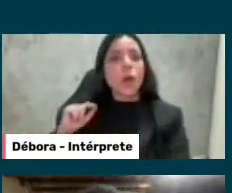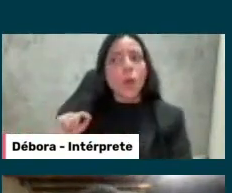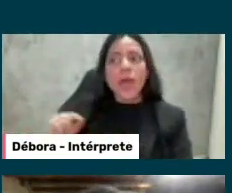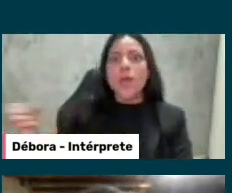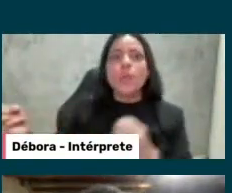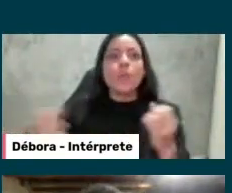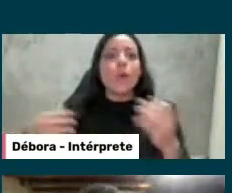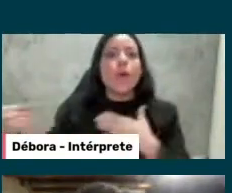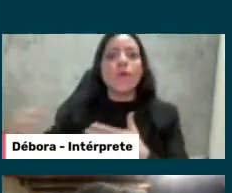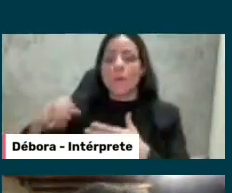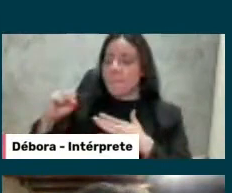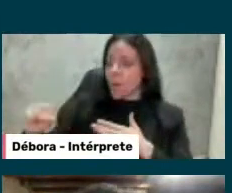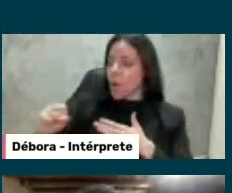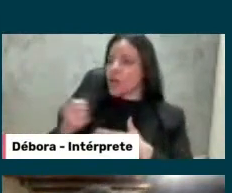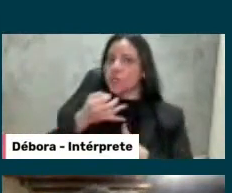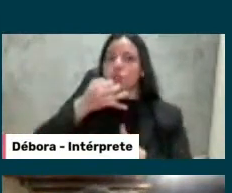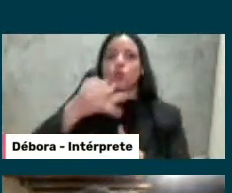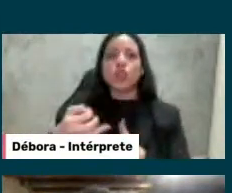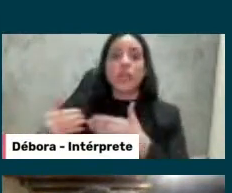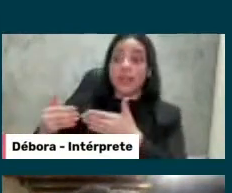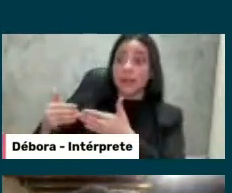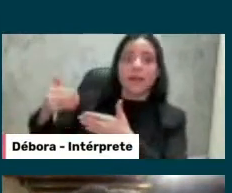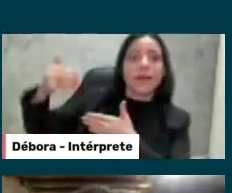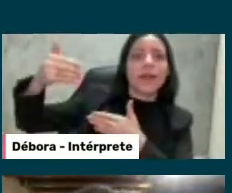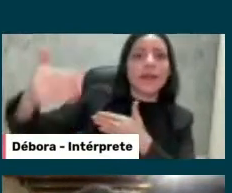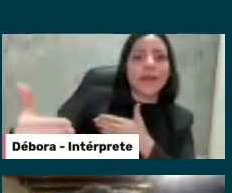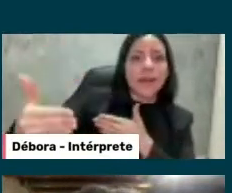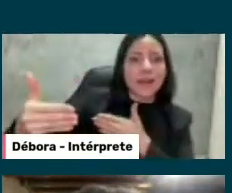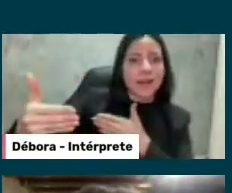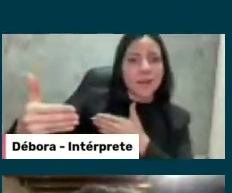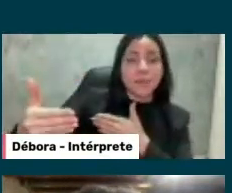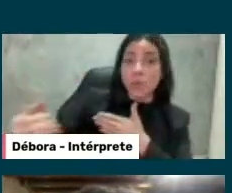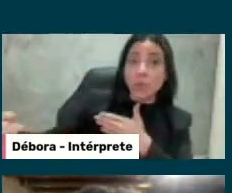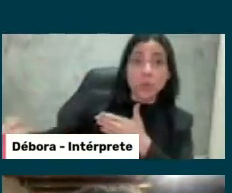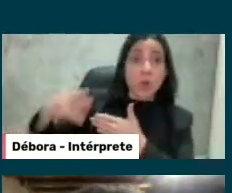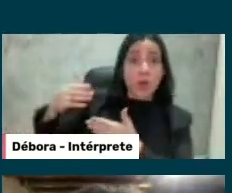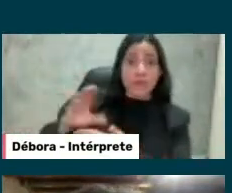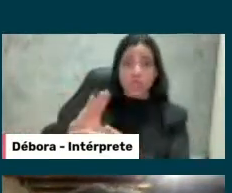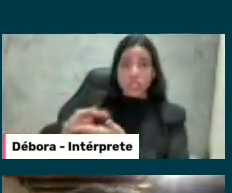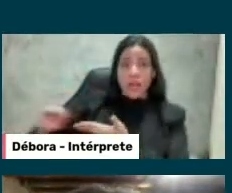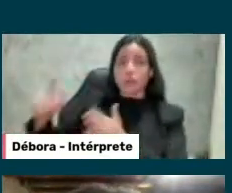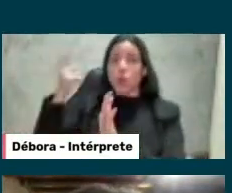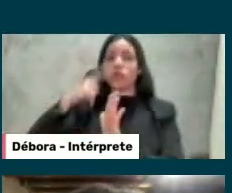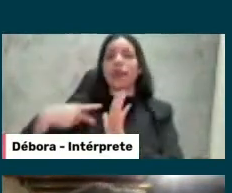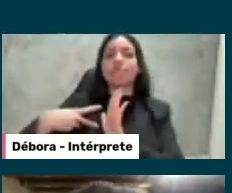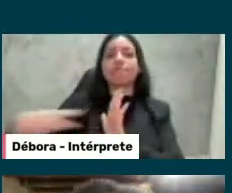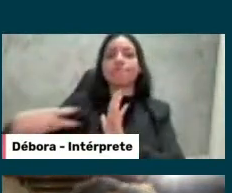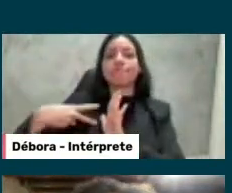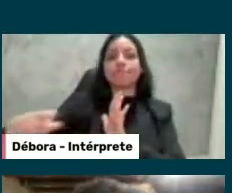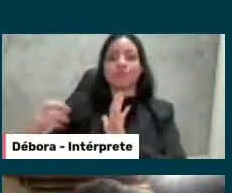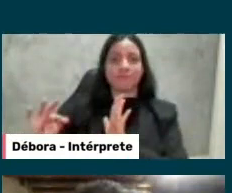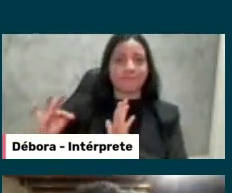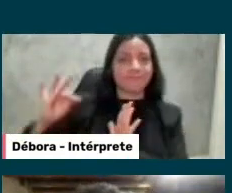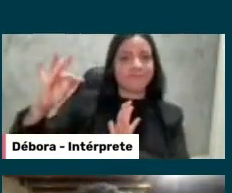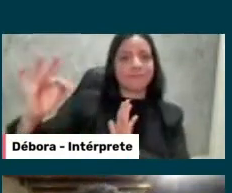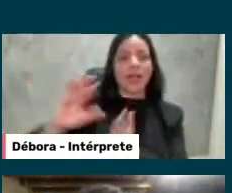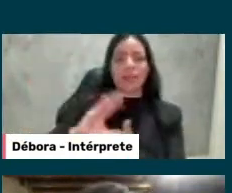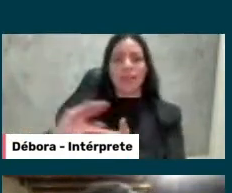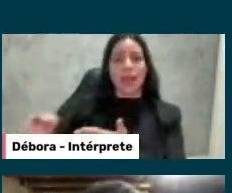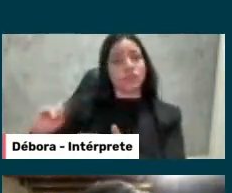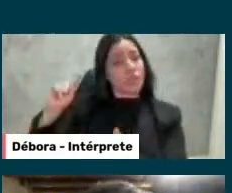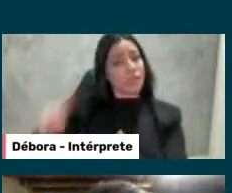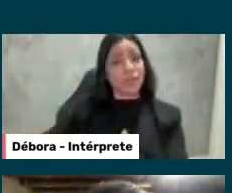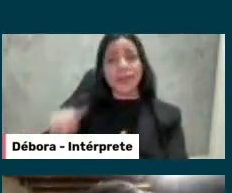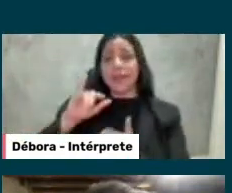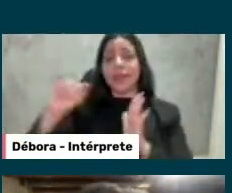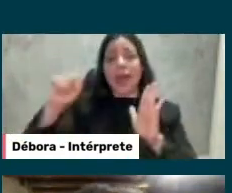além do que apenas prever com os dados e a estatística em cima dos dados que a convencional utiliza,